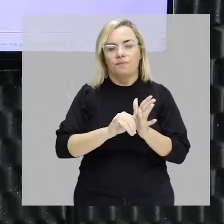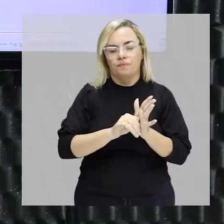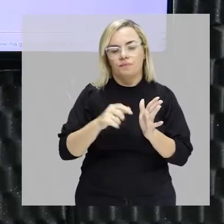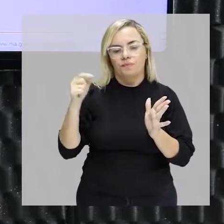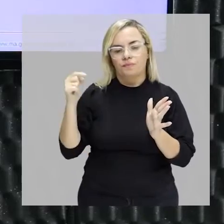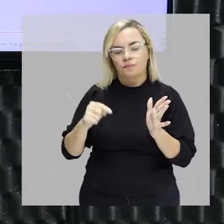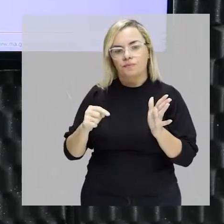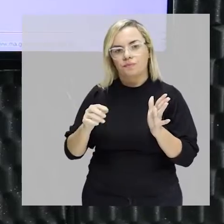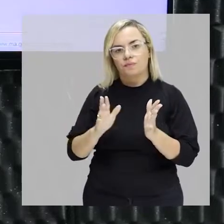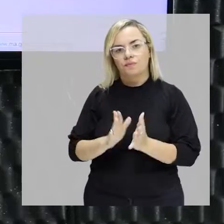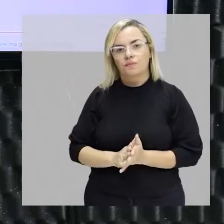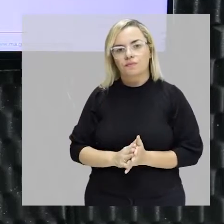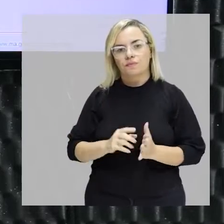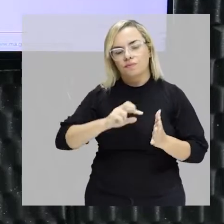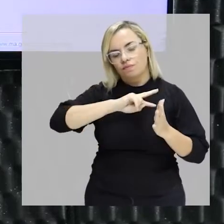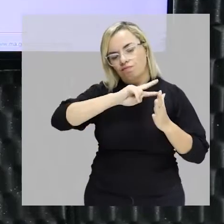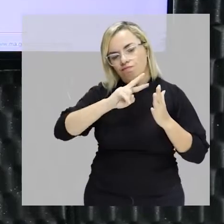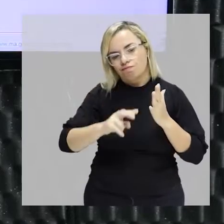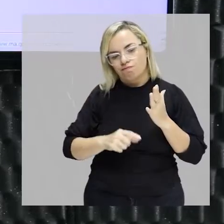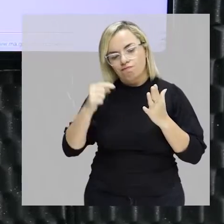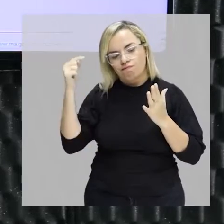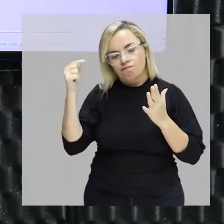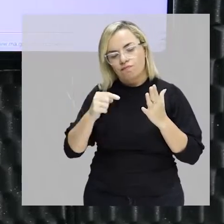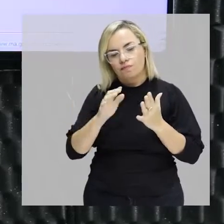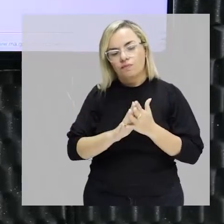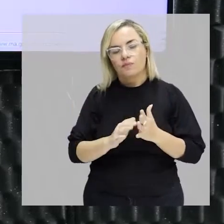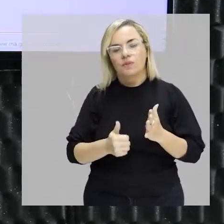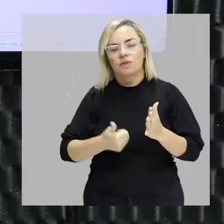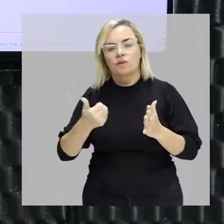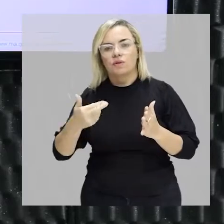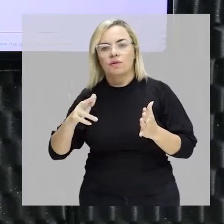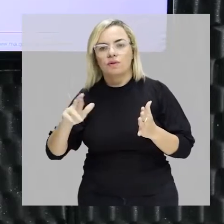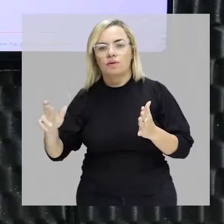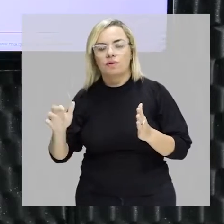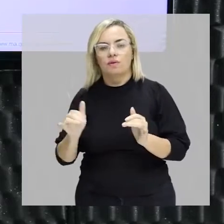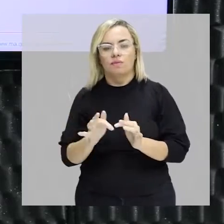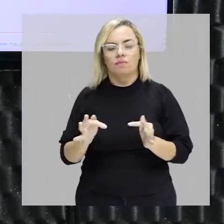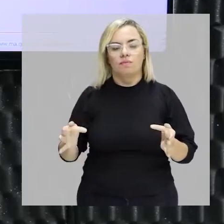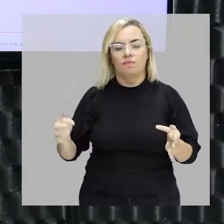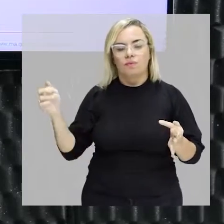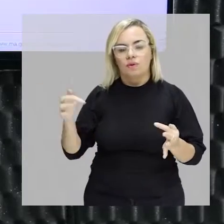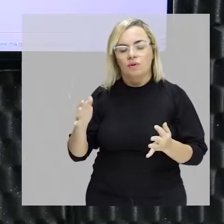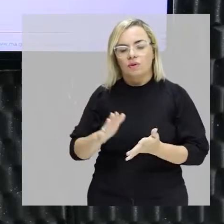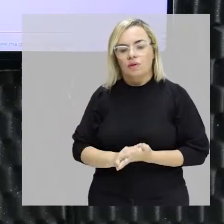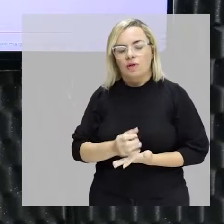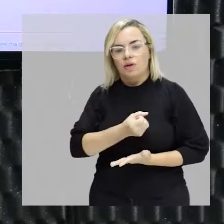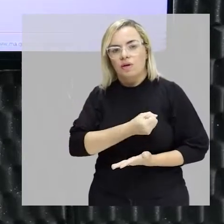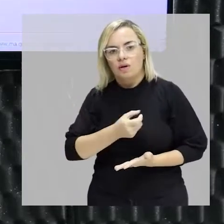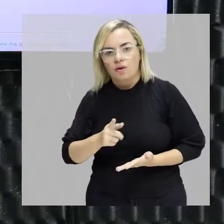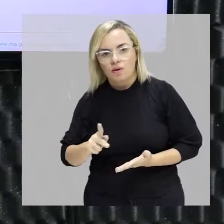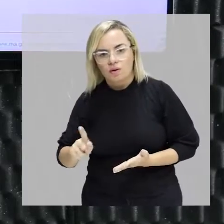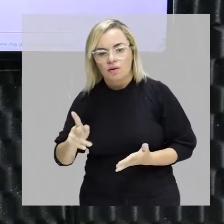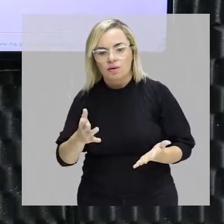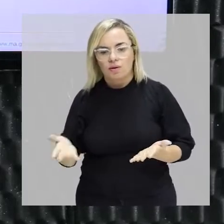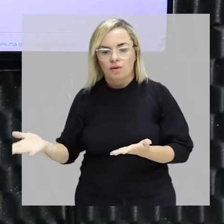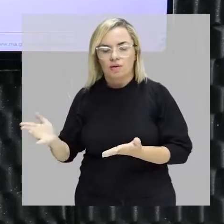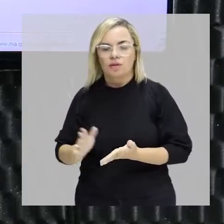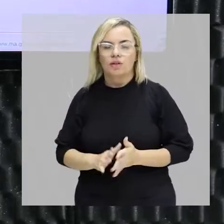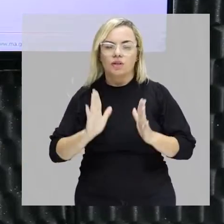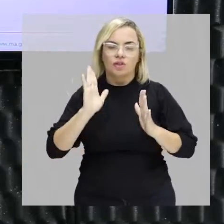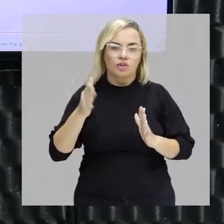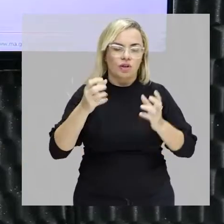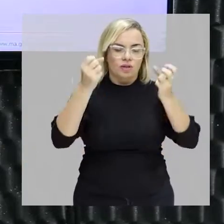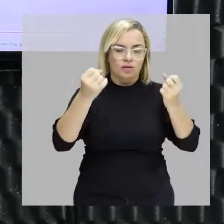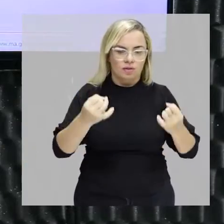né, os elementos da função do primeiro grau. Que elementos são esses? Esses coeficientes, A e B que eu mencionei ainda há pouco, tá? Então, olha o